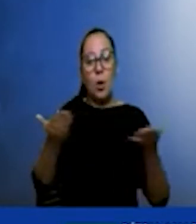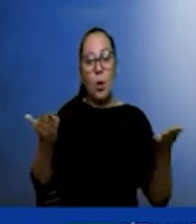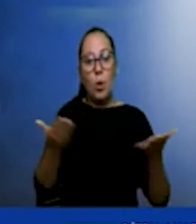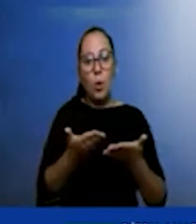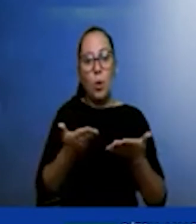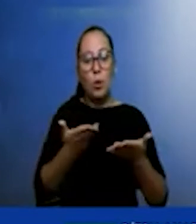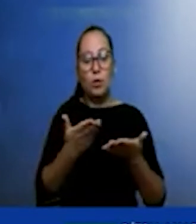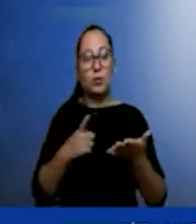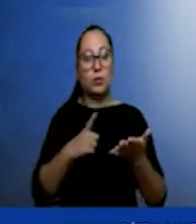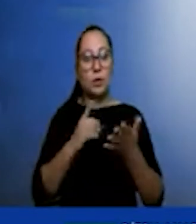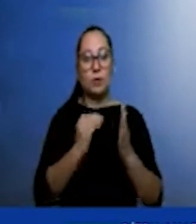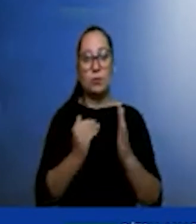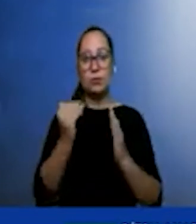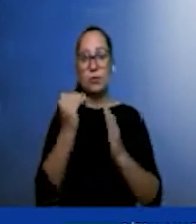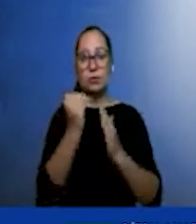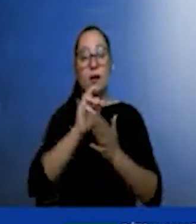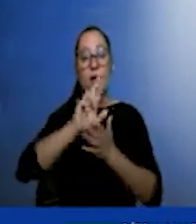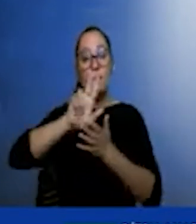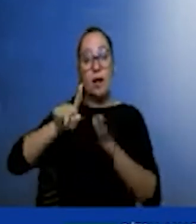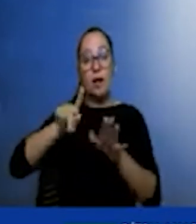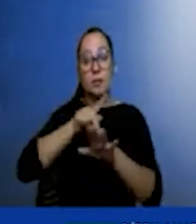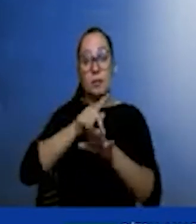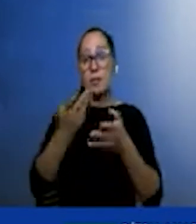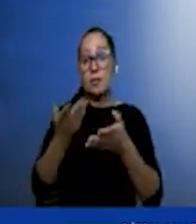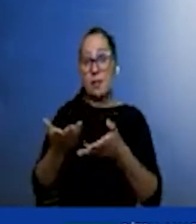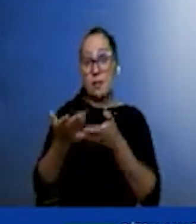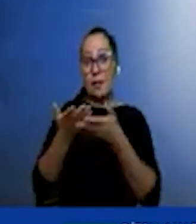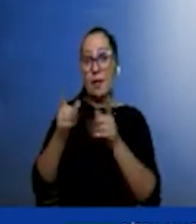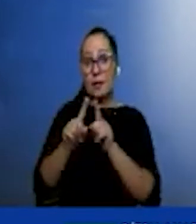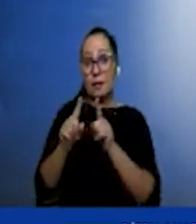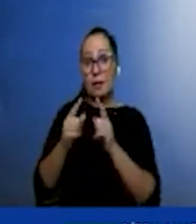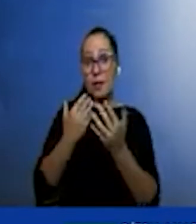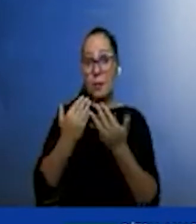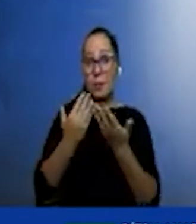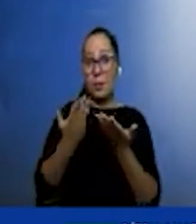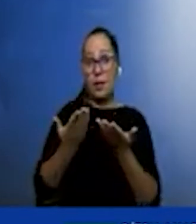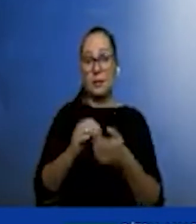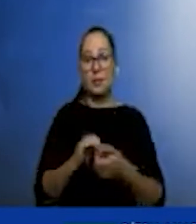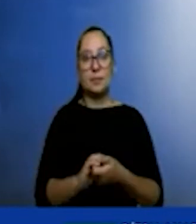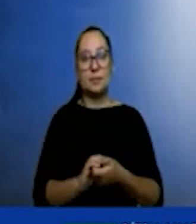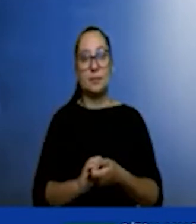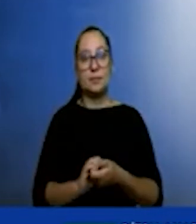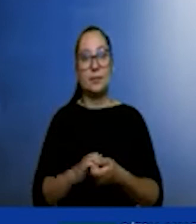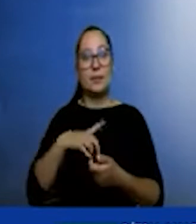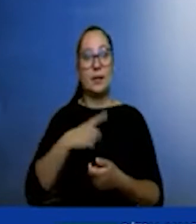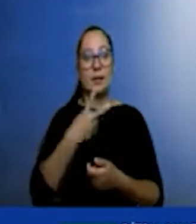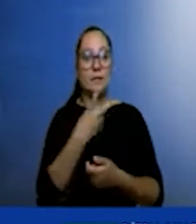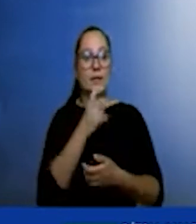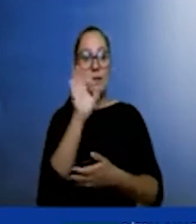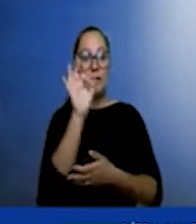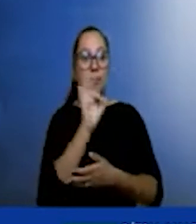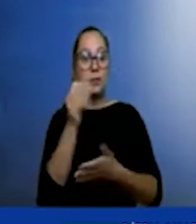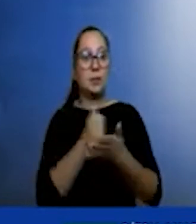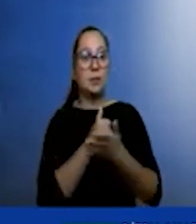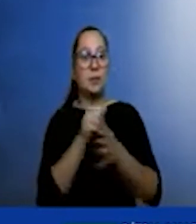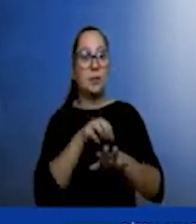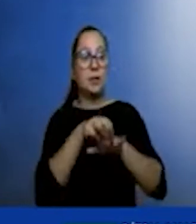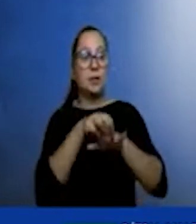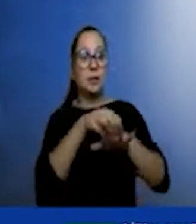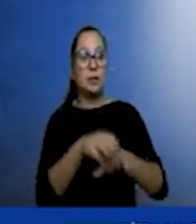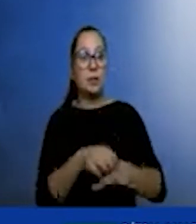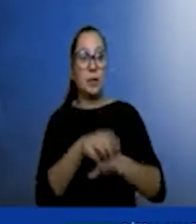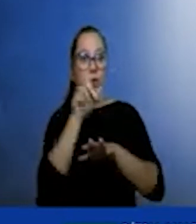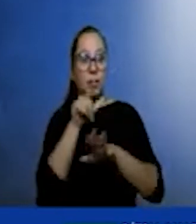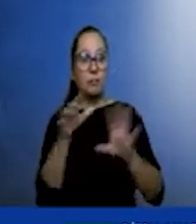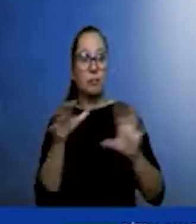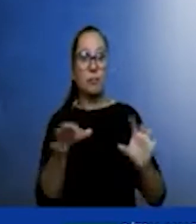posição que vários países gostariam de ocupar, né? Quem tem 25% da sua matriz de transporte é atrelada